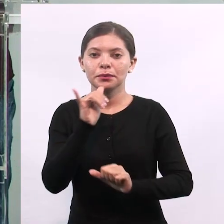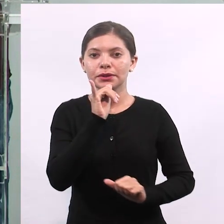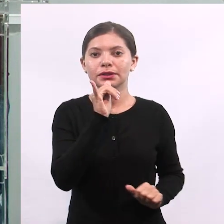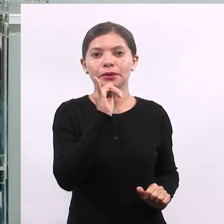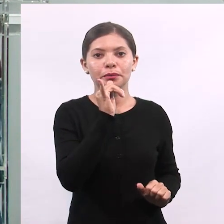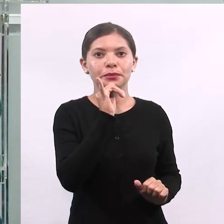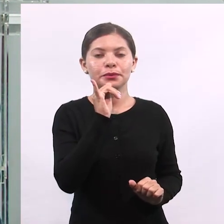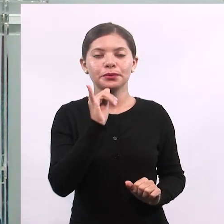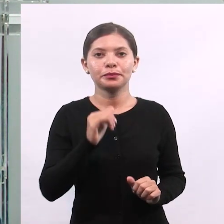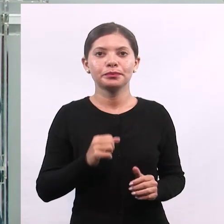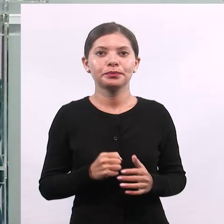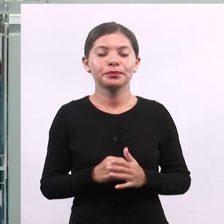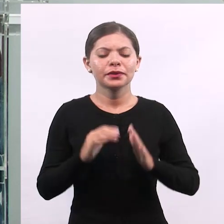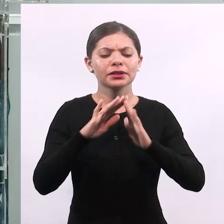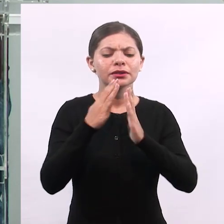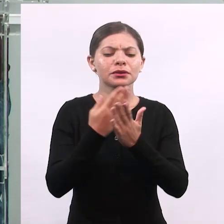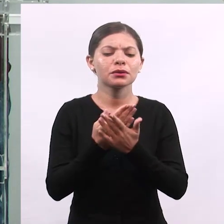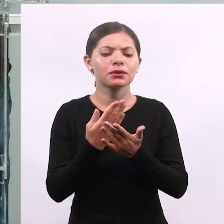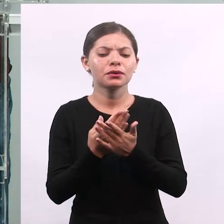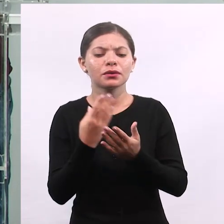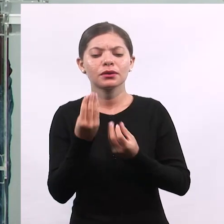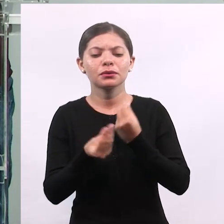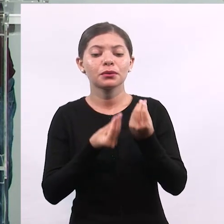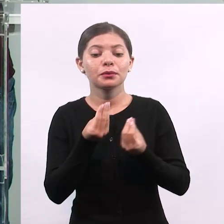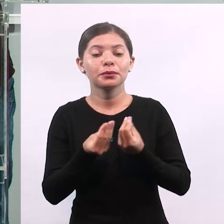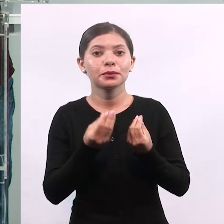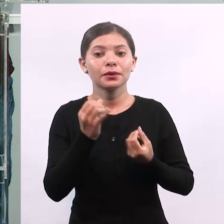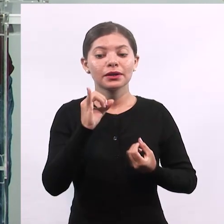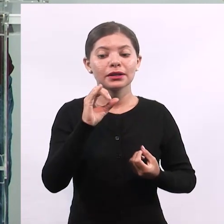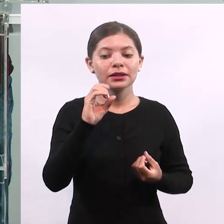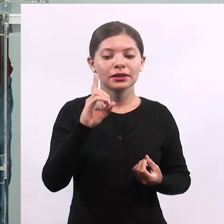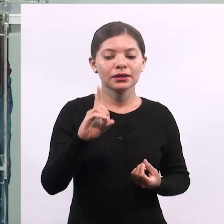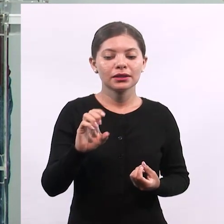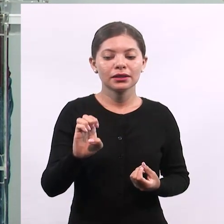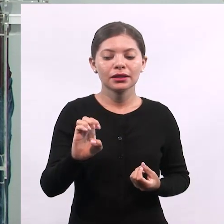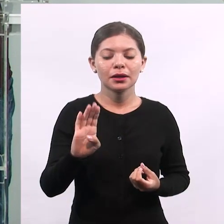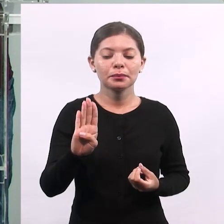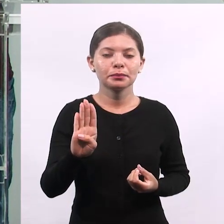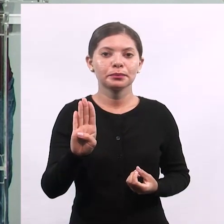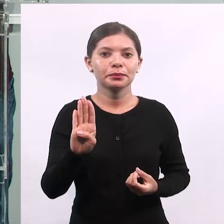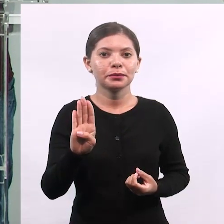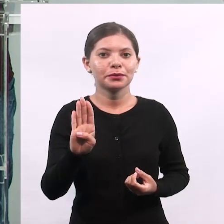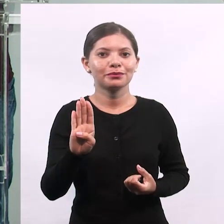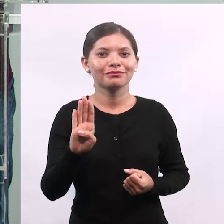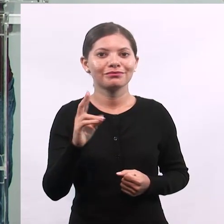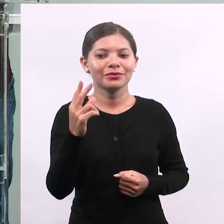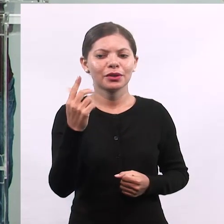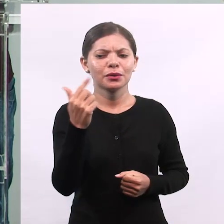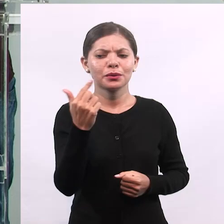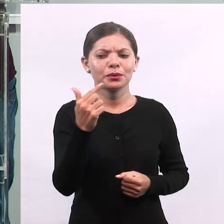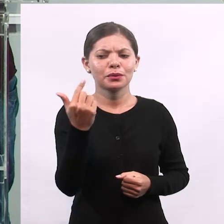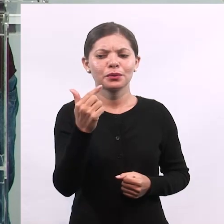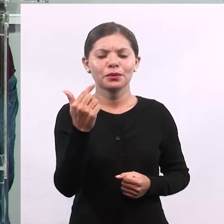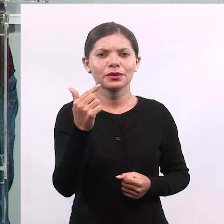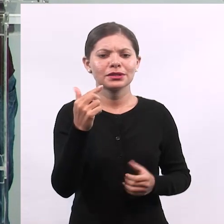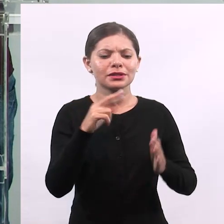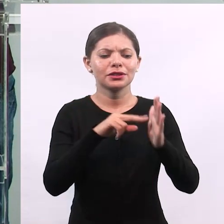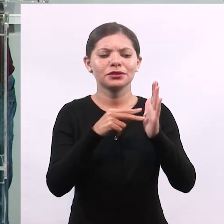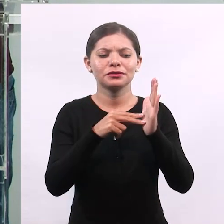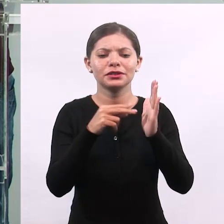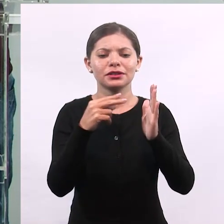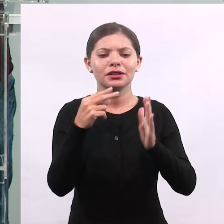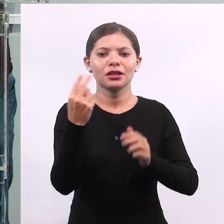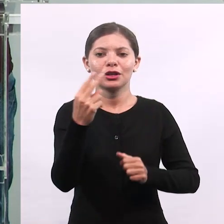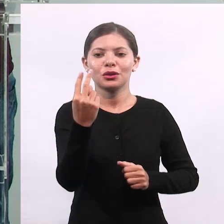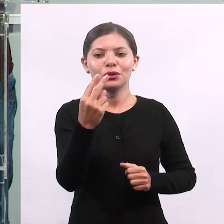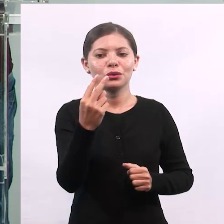escolas é feita através do Ideb o Ideb aquele dois não significa que ele tirou nota 2 ou que aquele